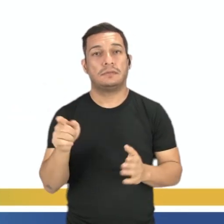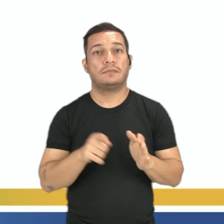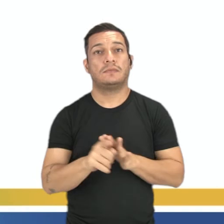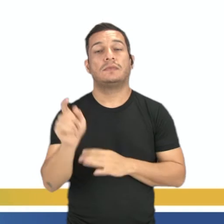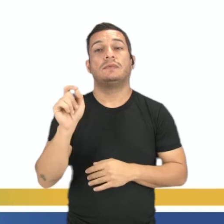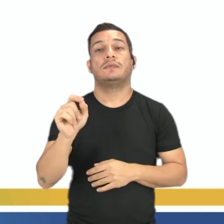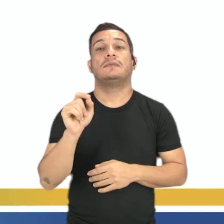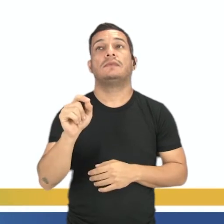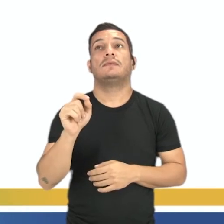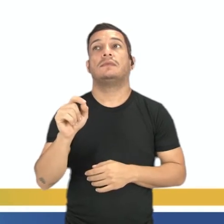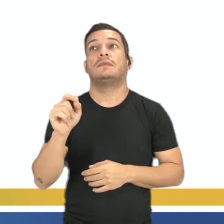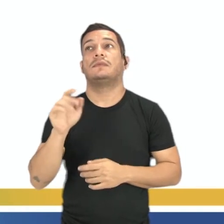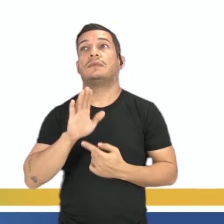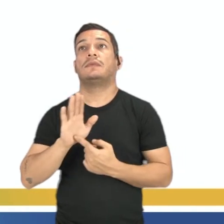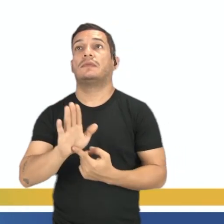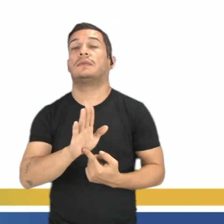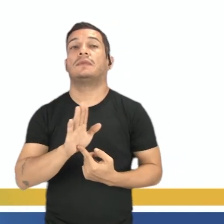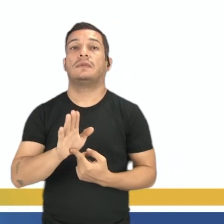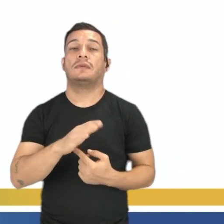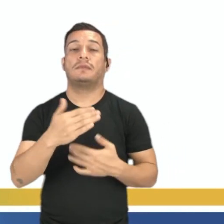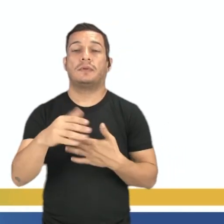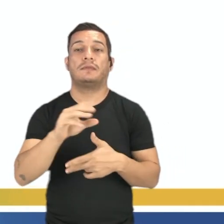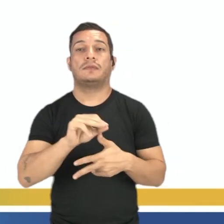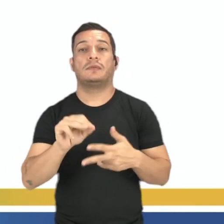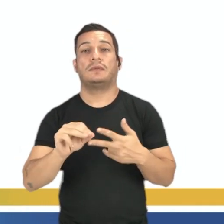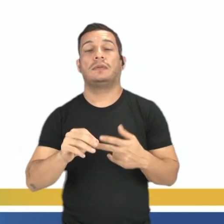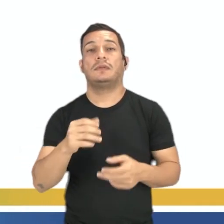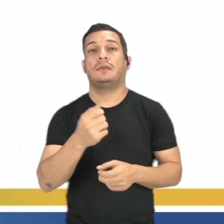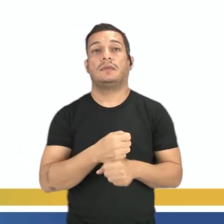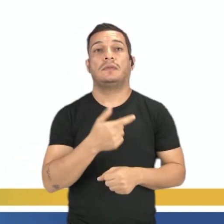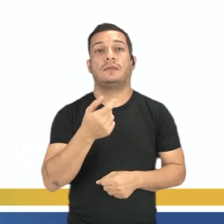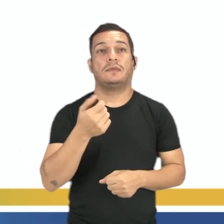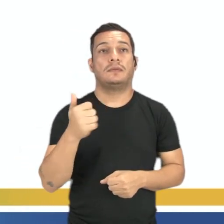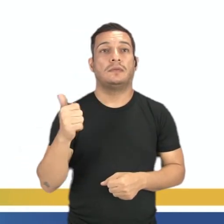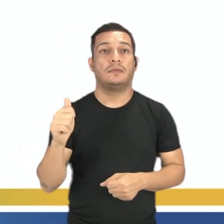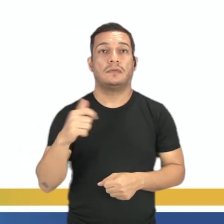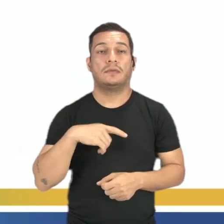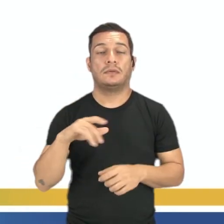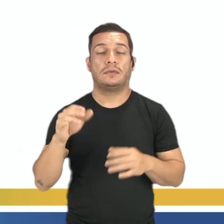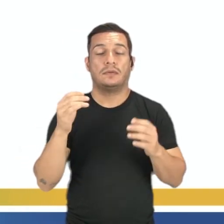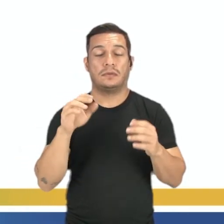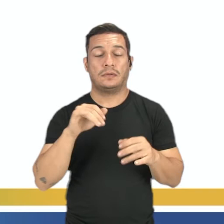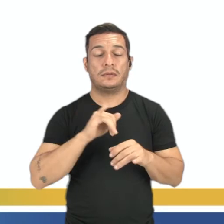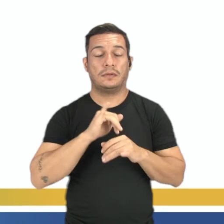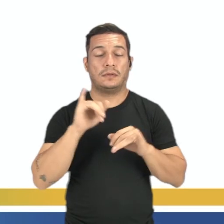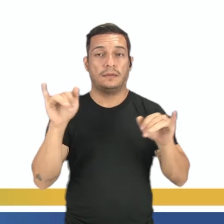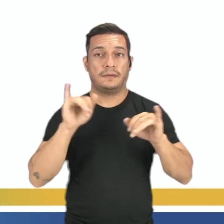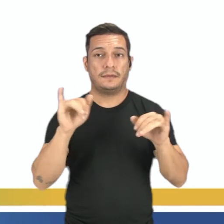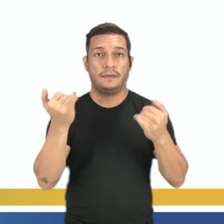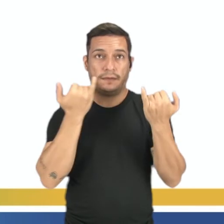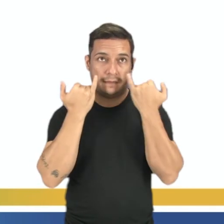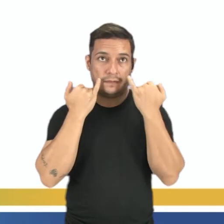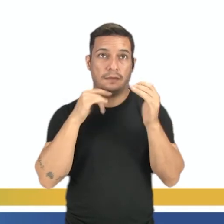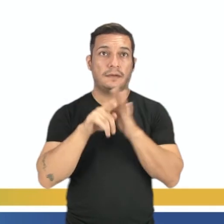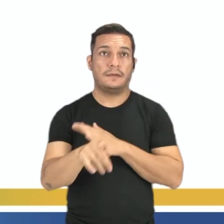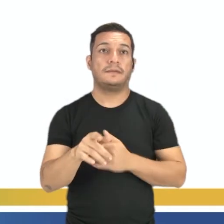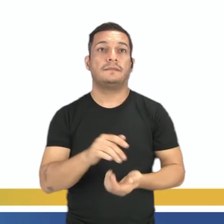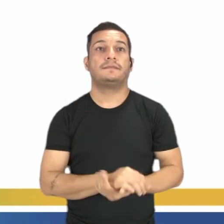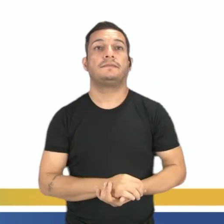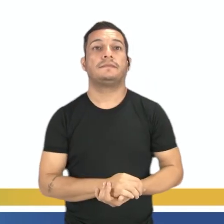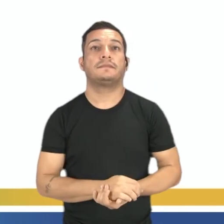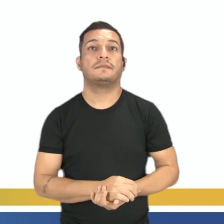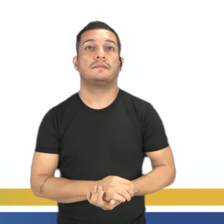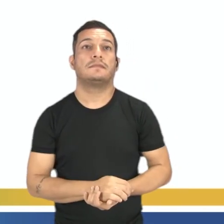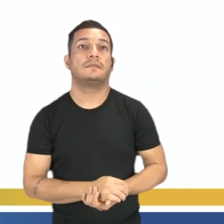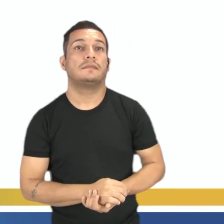né, foi exposta numa prova do Enem em 2011, né, e tá os dados da questão, de onde foi tirada. E aqui